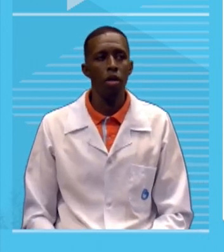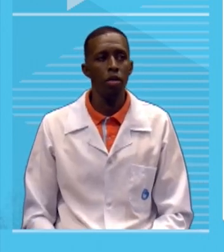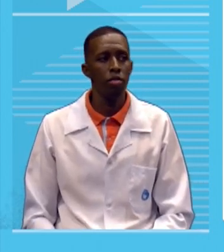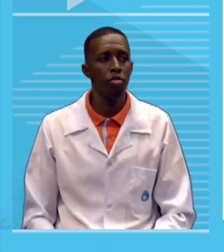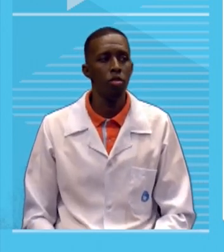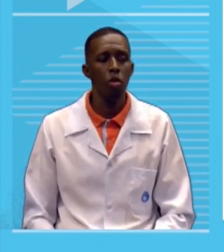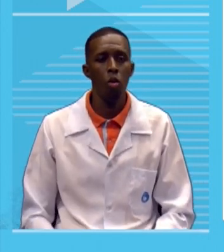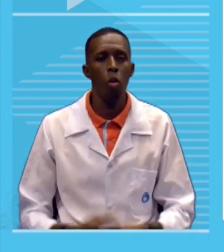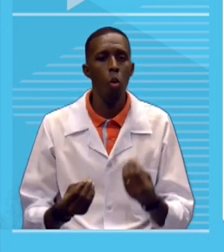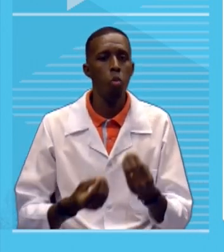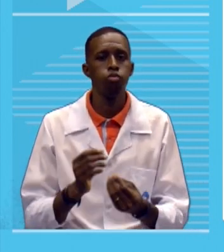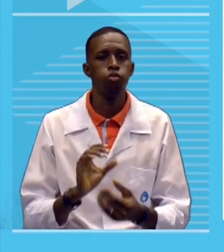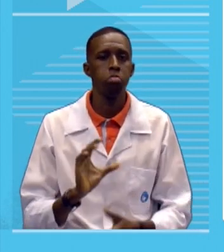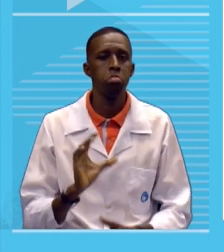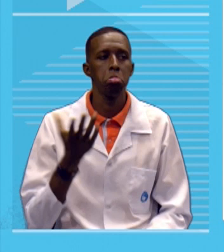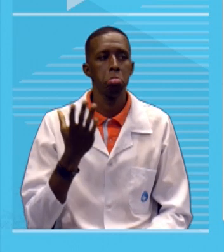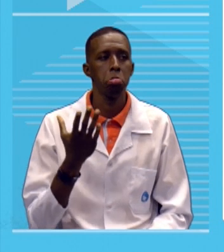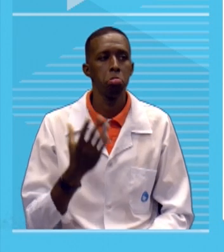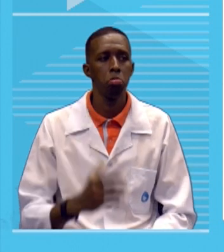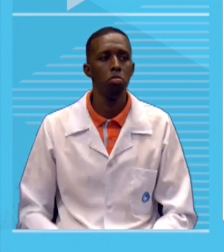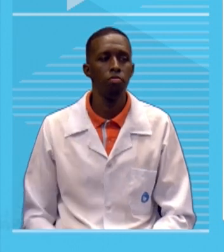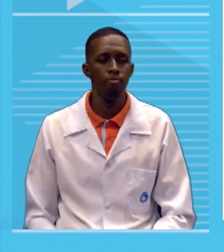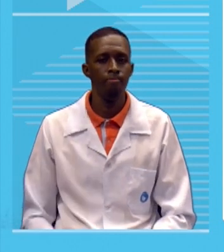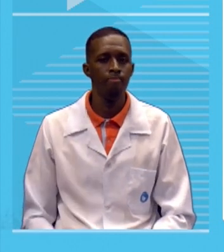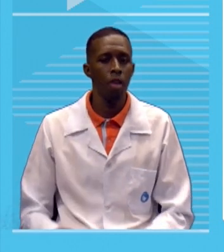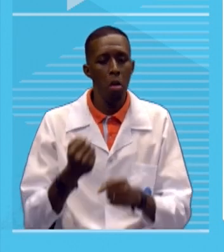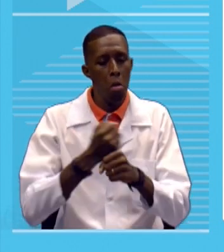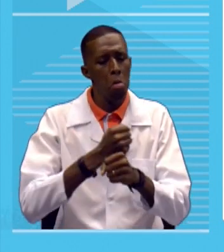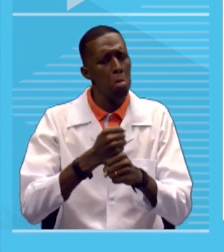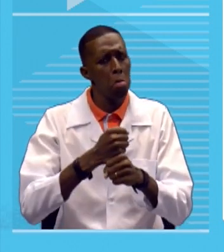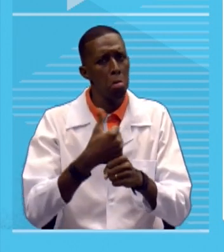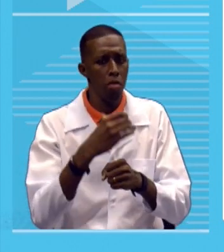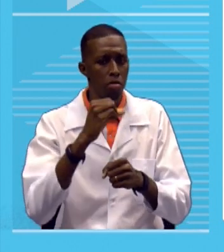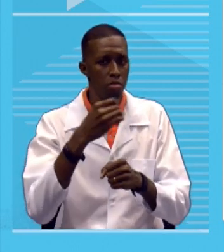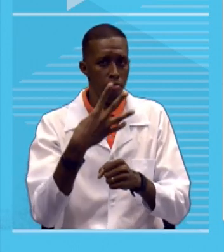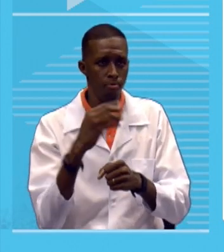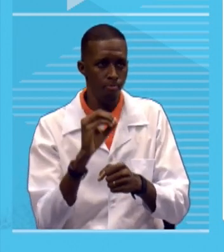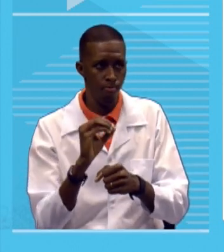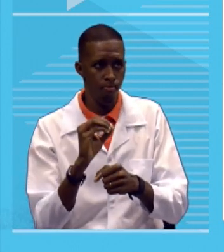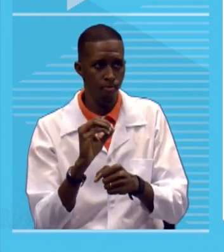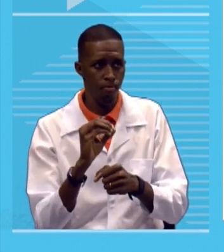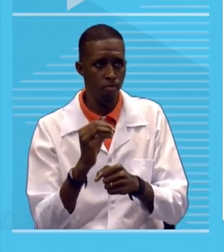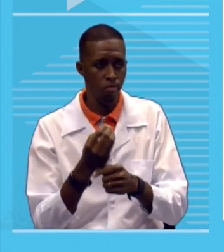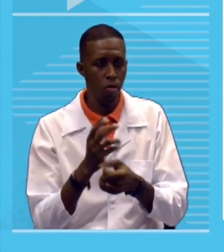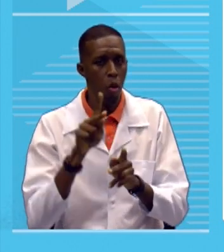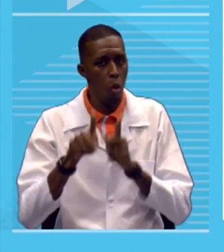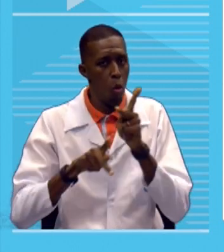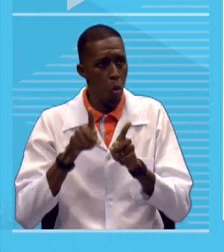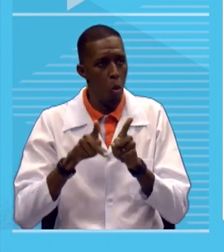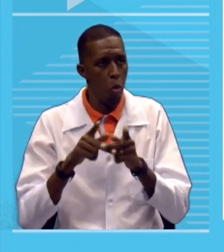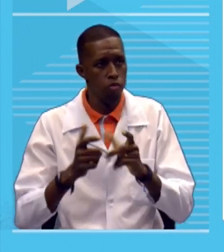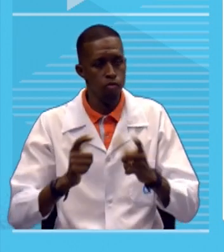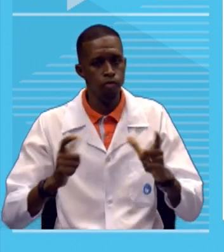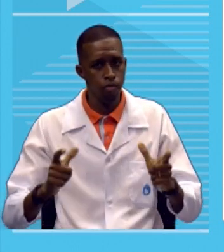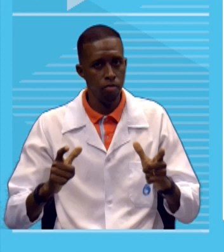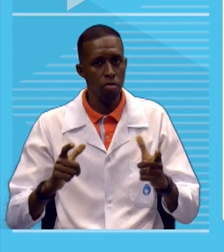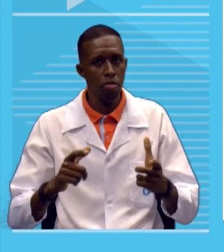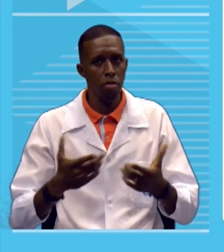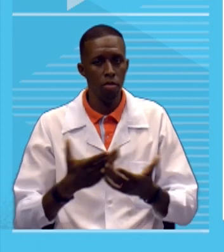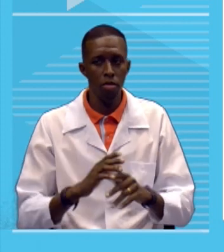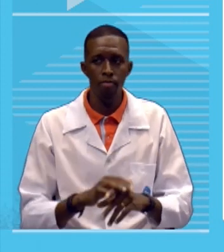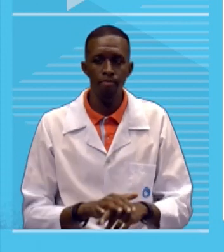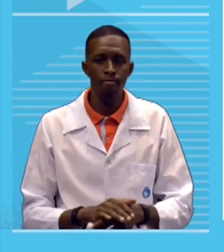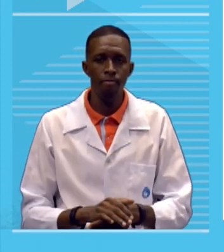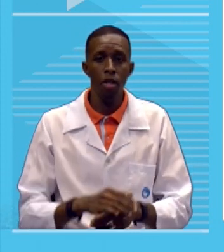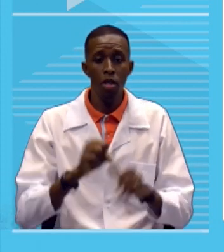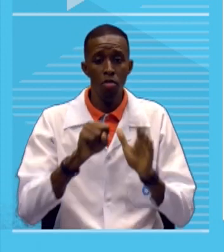população rural, né? Então, por isso que é na segunda metade, ó, do século XX.